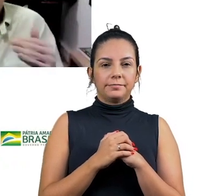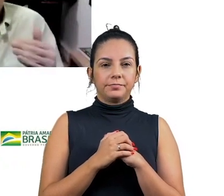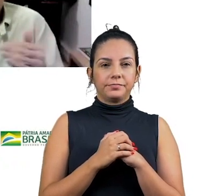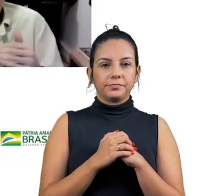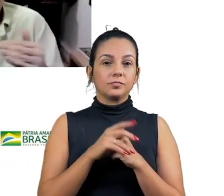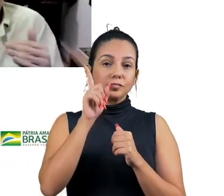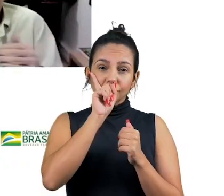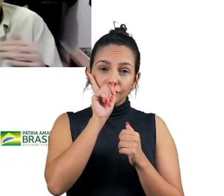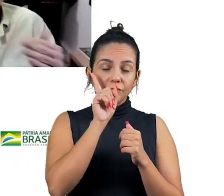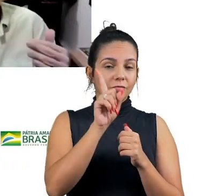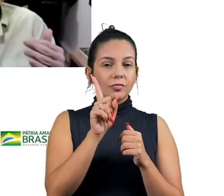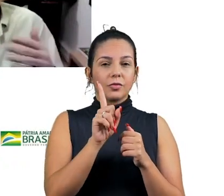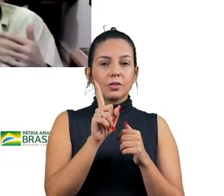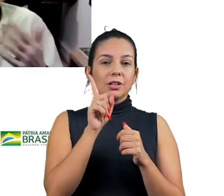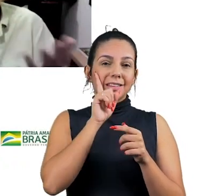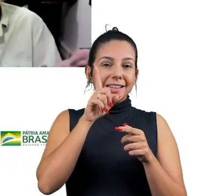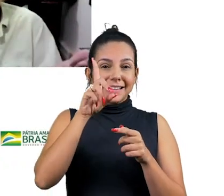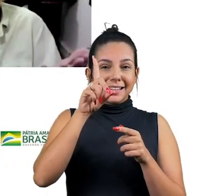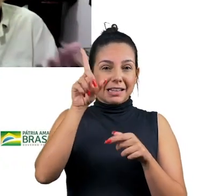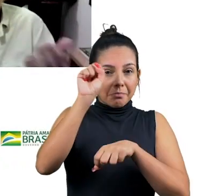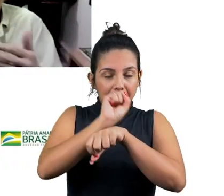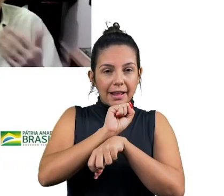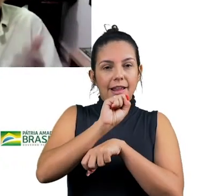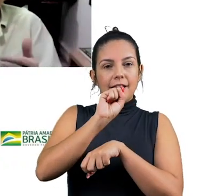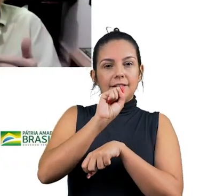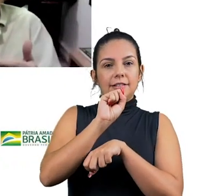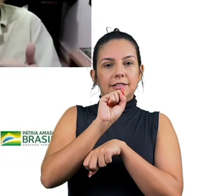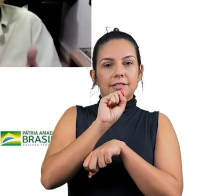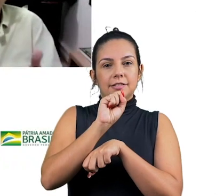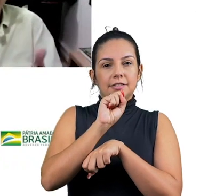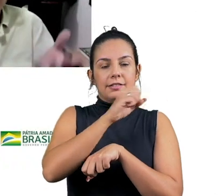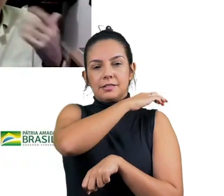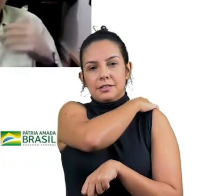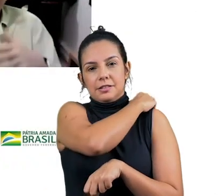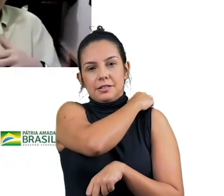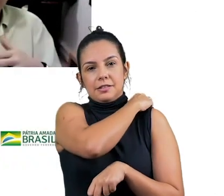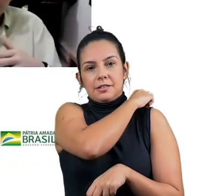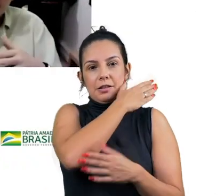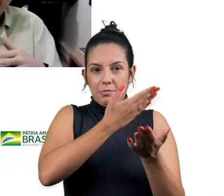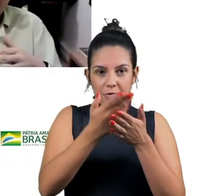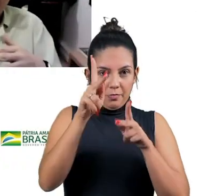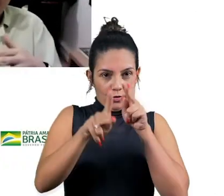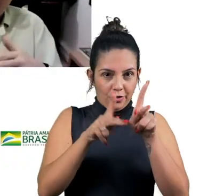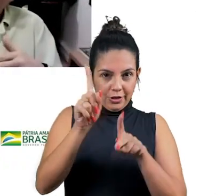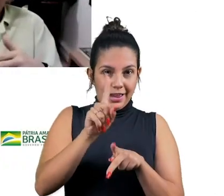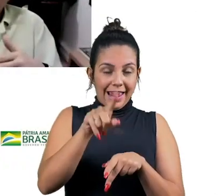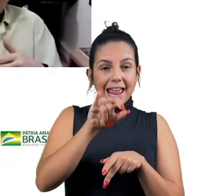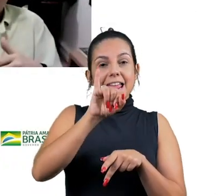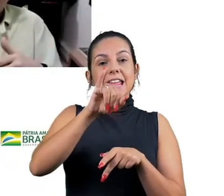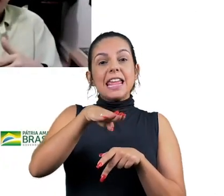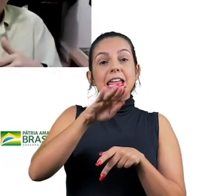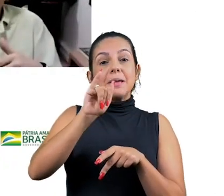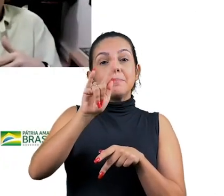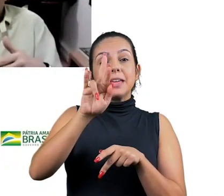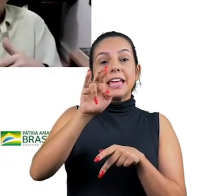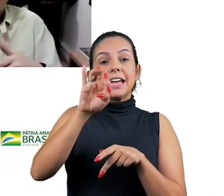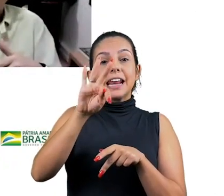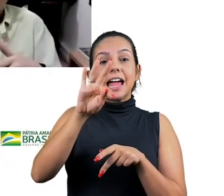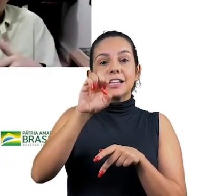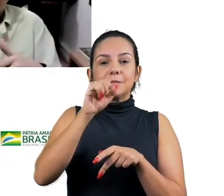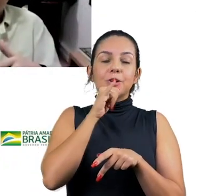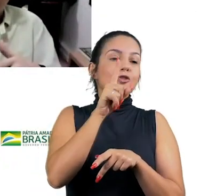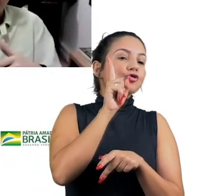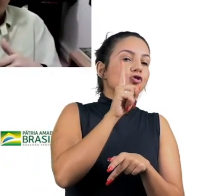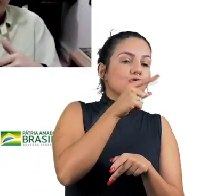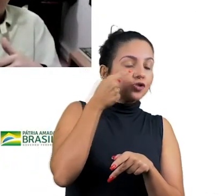os Estados Unidos a demografia está parada. Ele estaria perdendo população se não fossem os imigrantes. Como o Japão